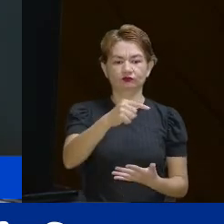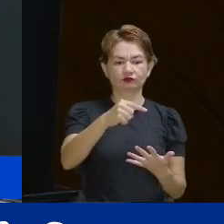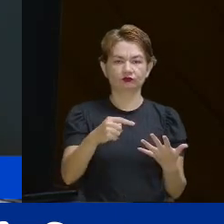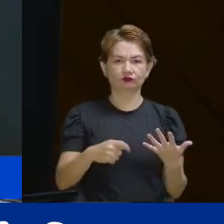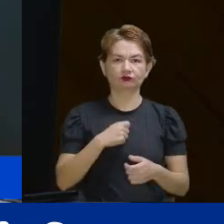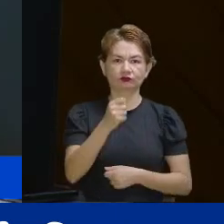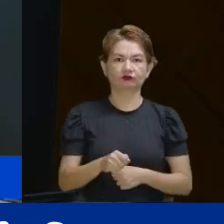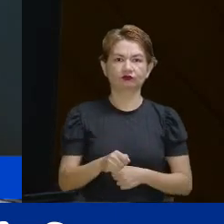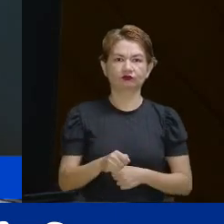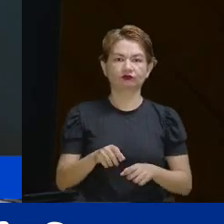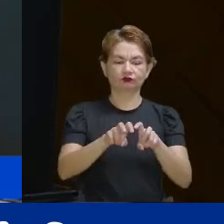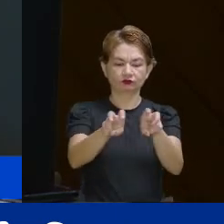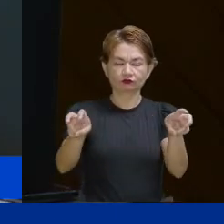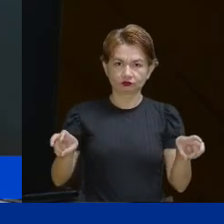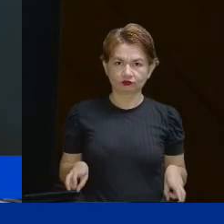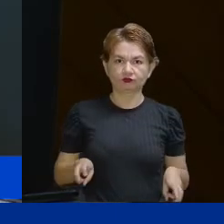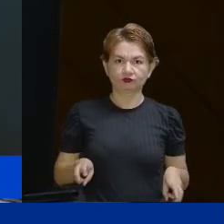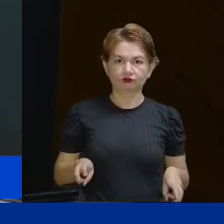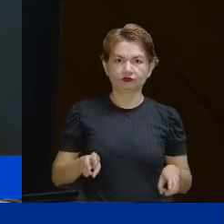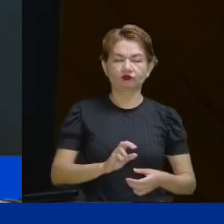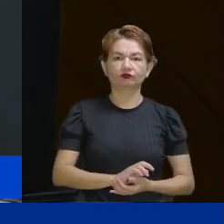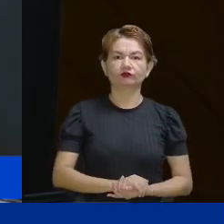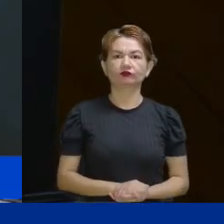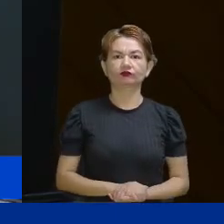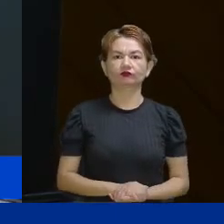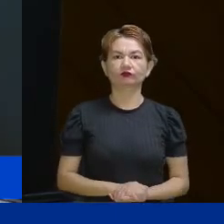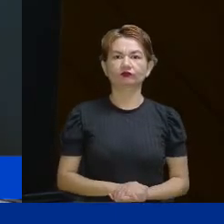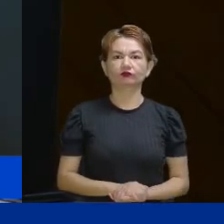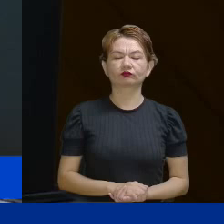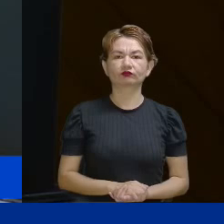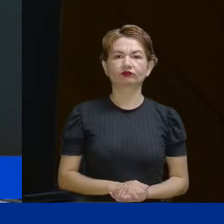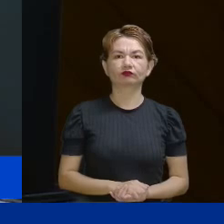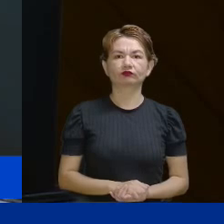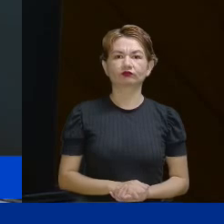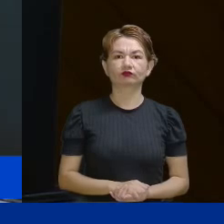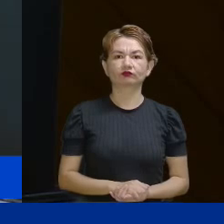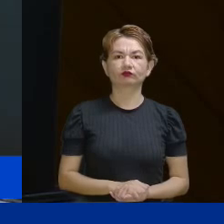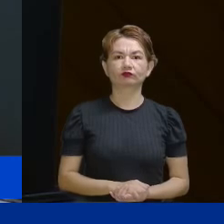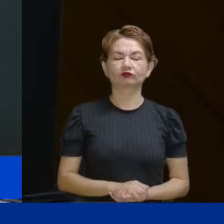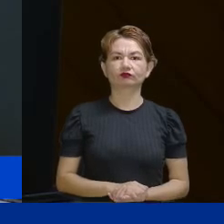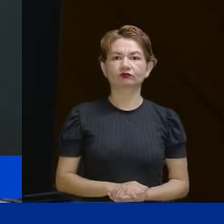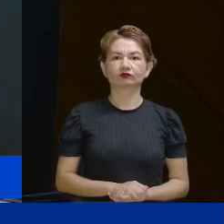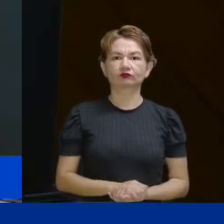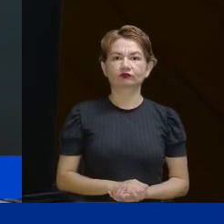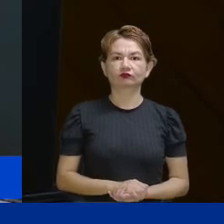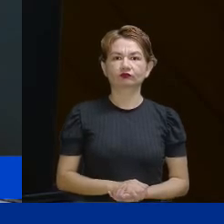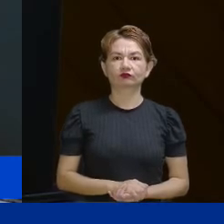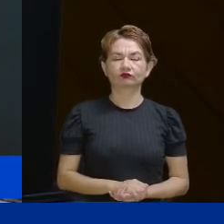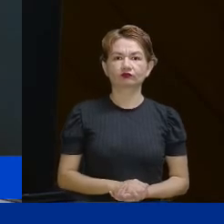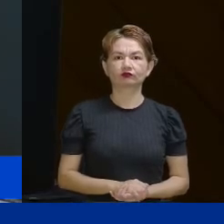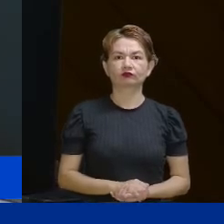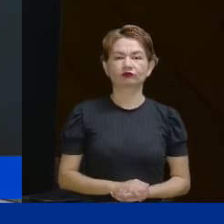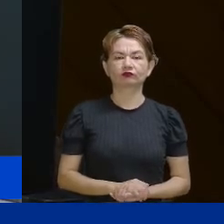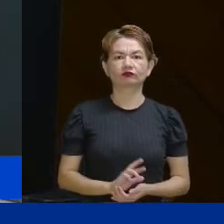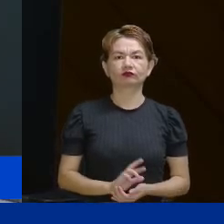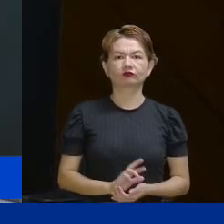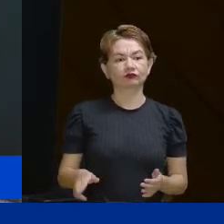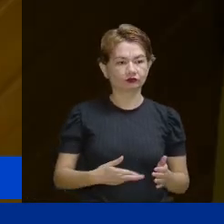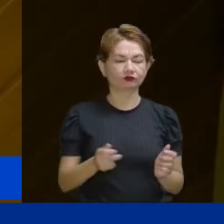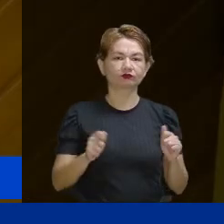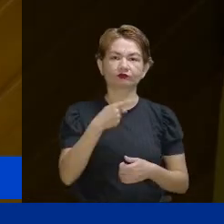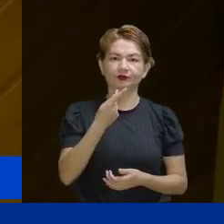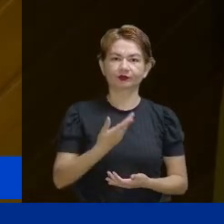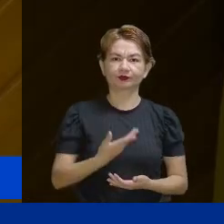juíza Tina Souza, Normande Souza, Rivaldo Valente e eu presidindo. A palavra o relator para o